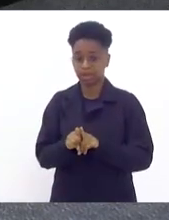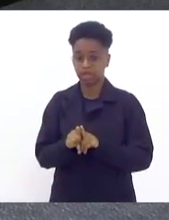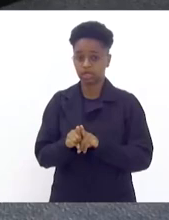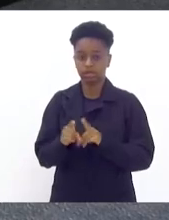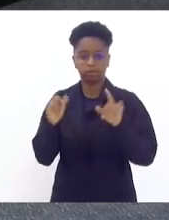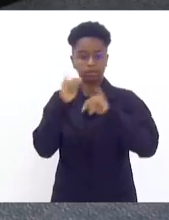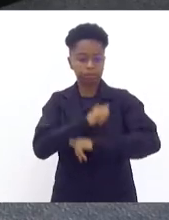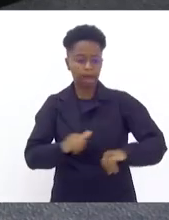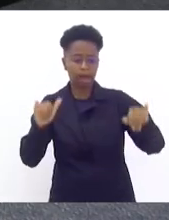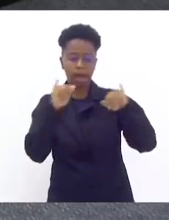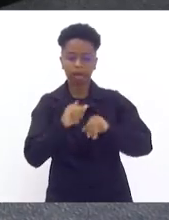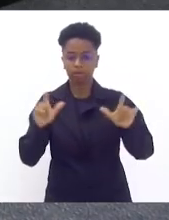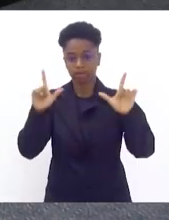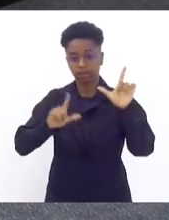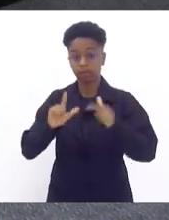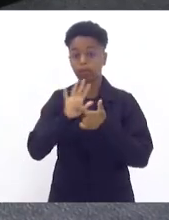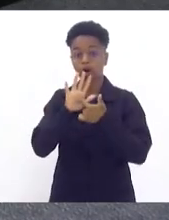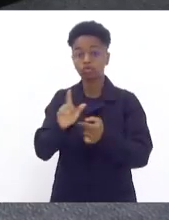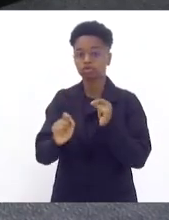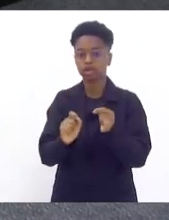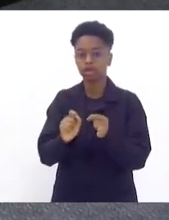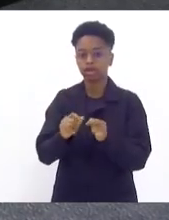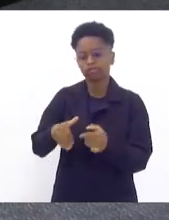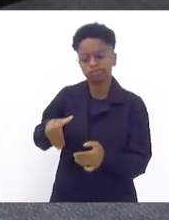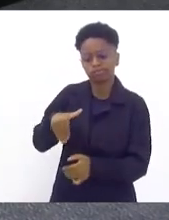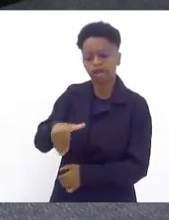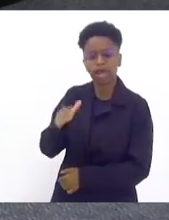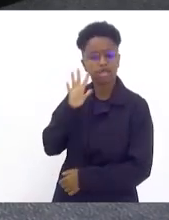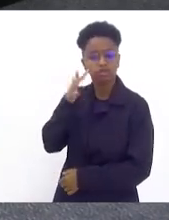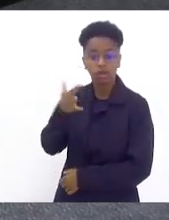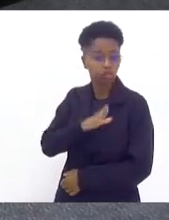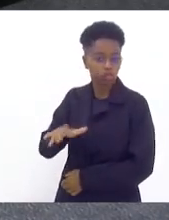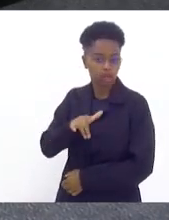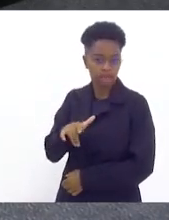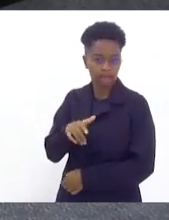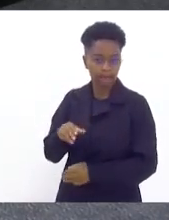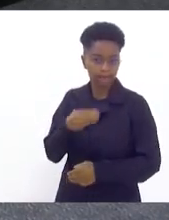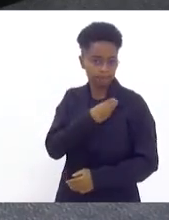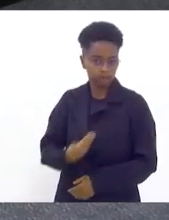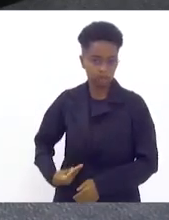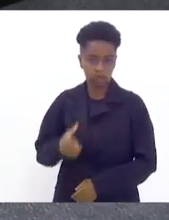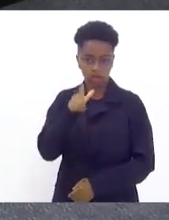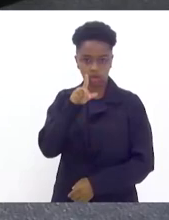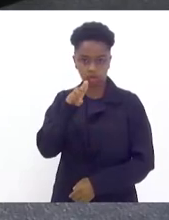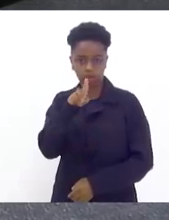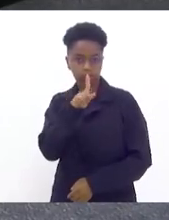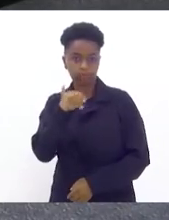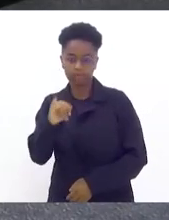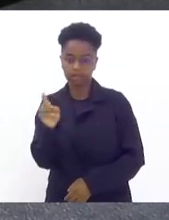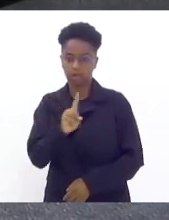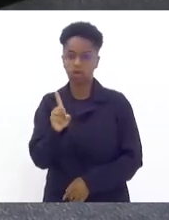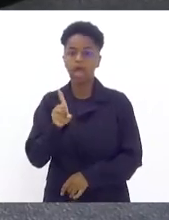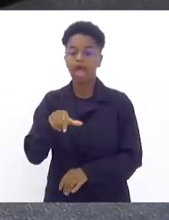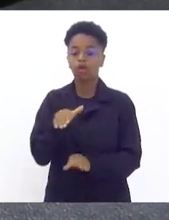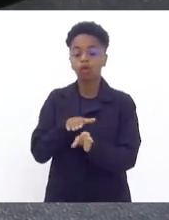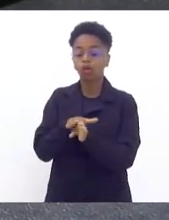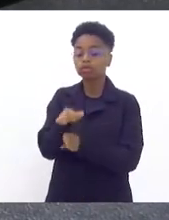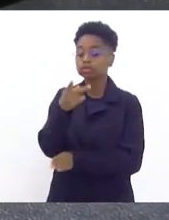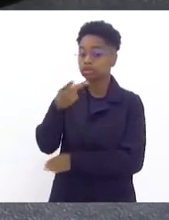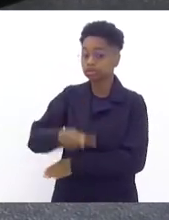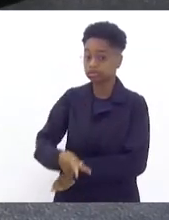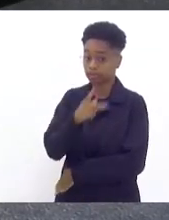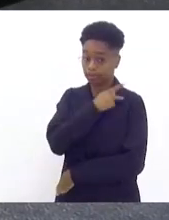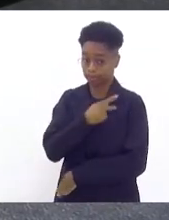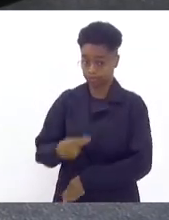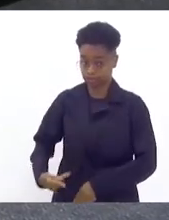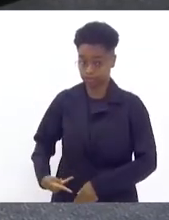jornais, que foi a recente decisão, não do ministro Lupe, mas do Conselho da Previdência. E é preciso que